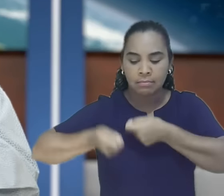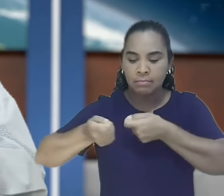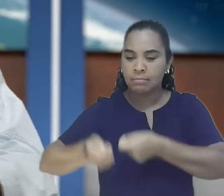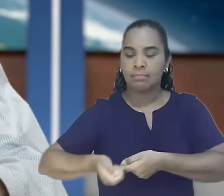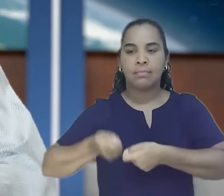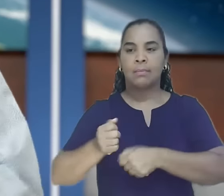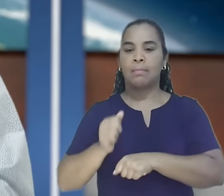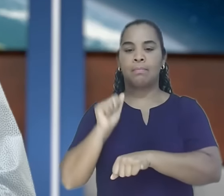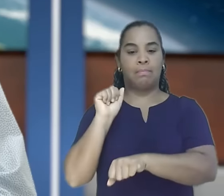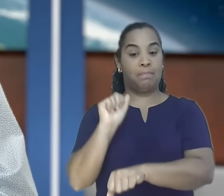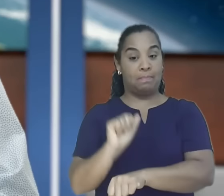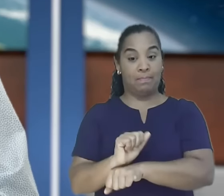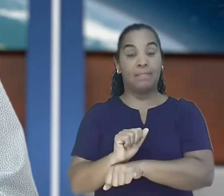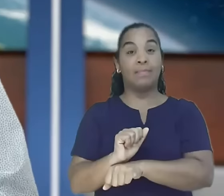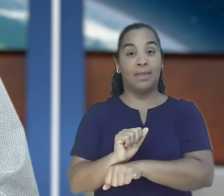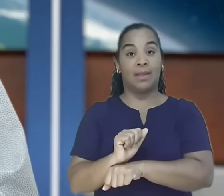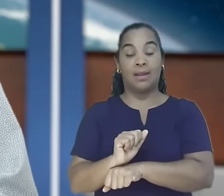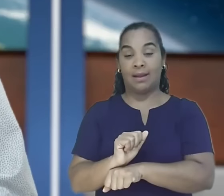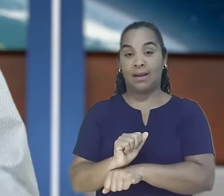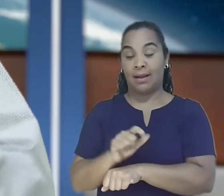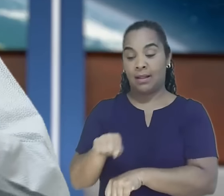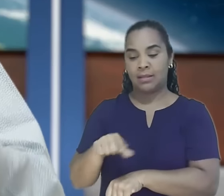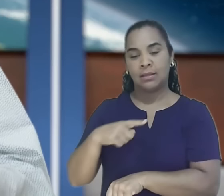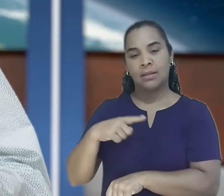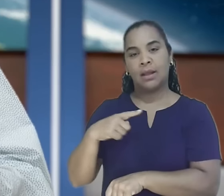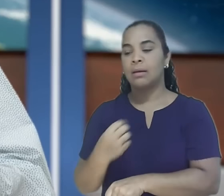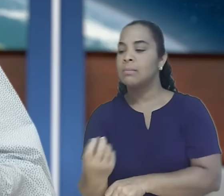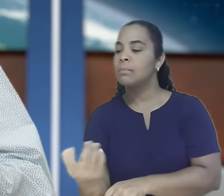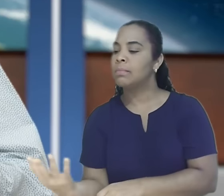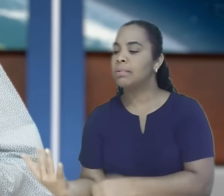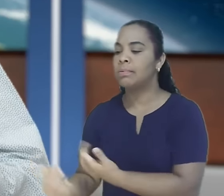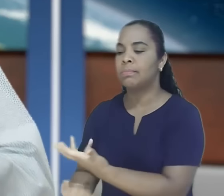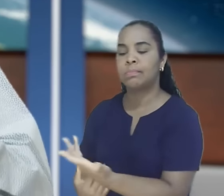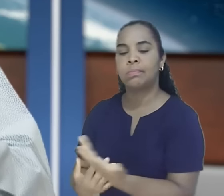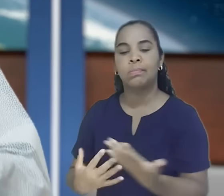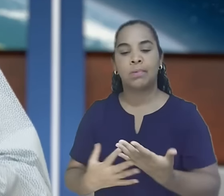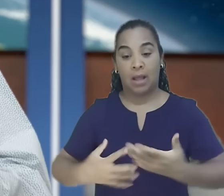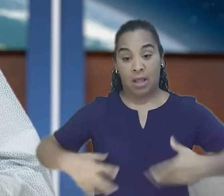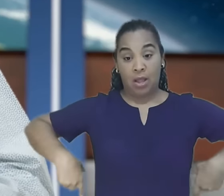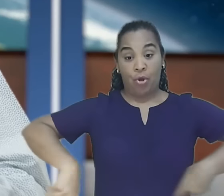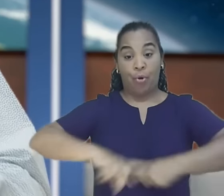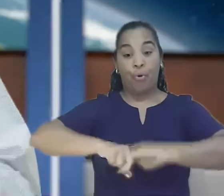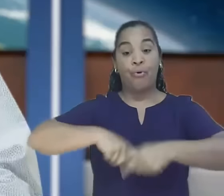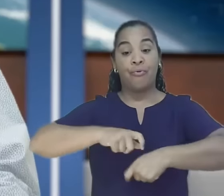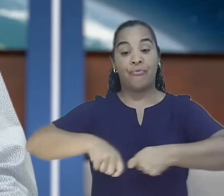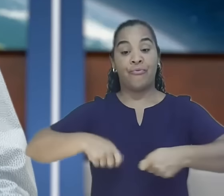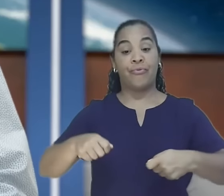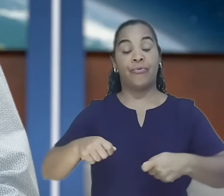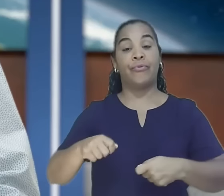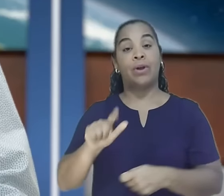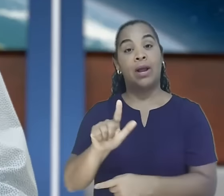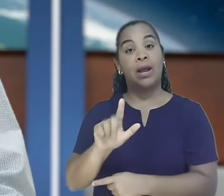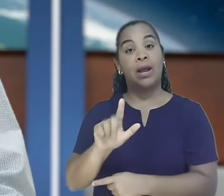qual Carpia um jardim Frei deão Perguntou Inopinada Abruptamente Meu